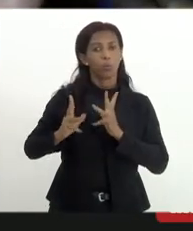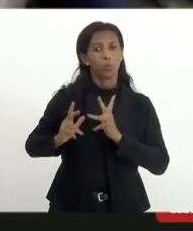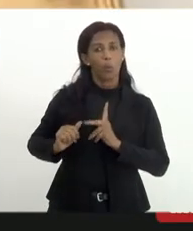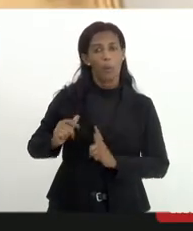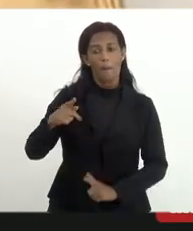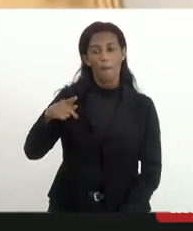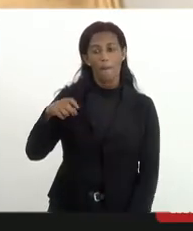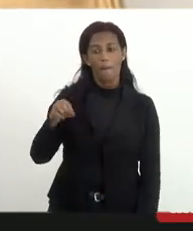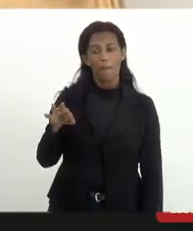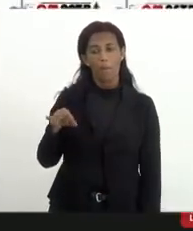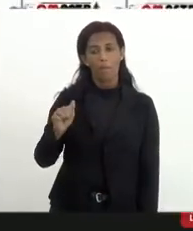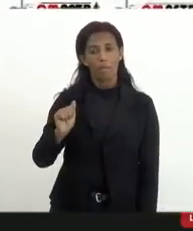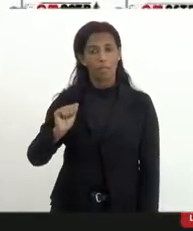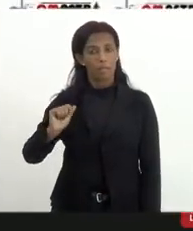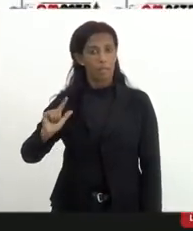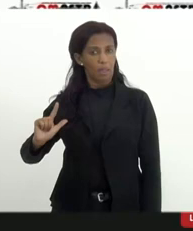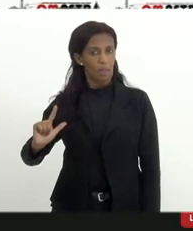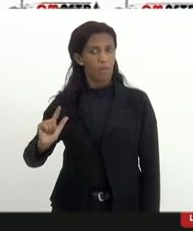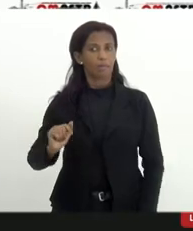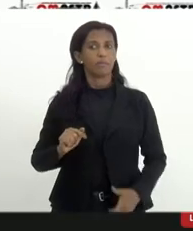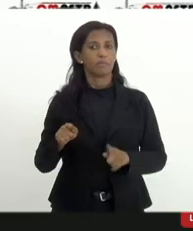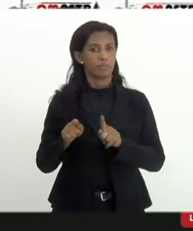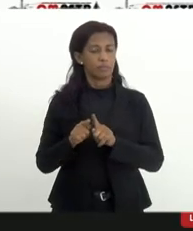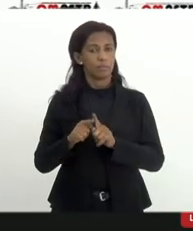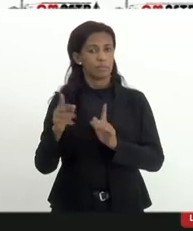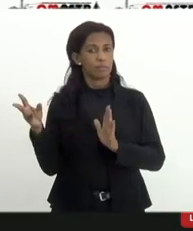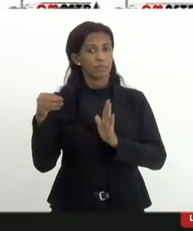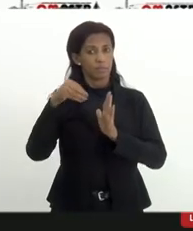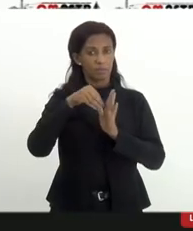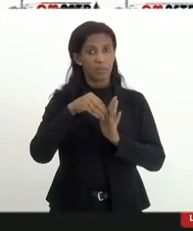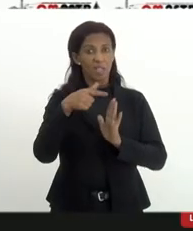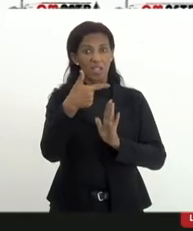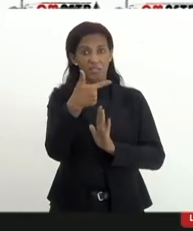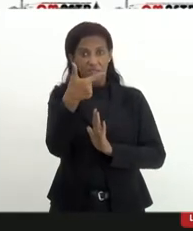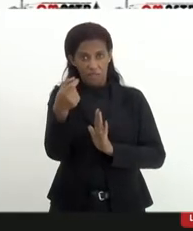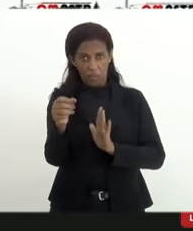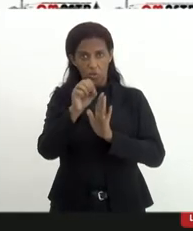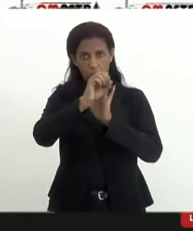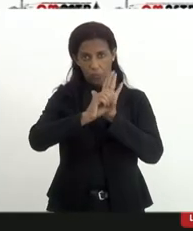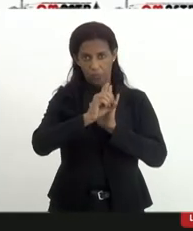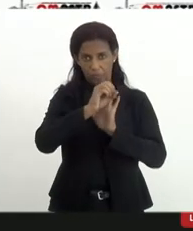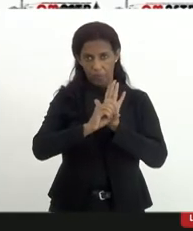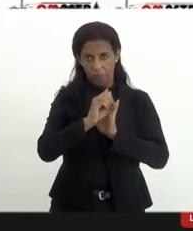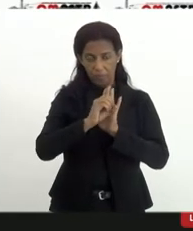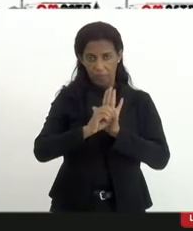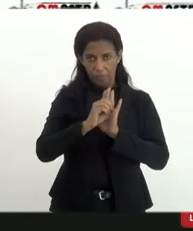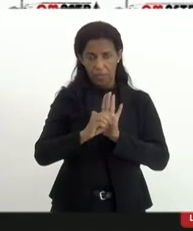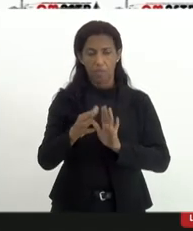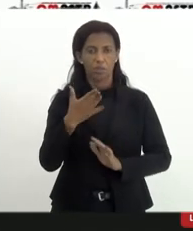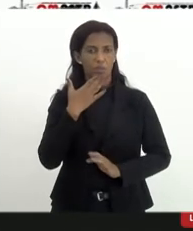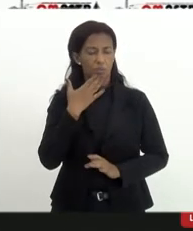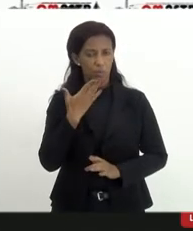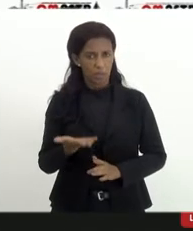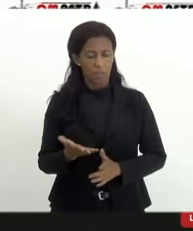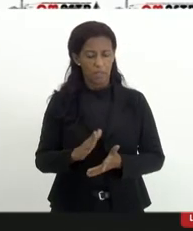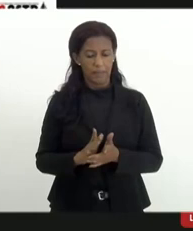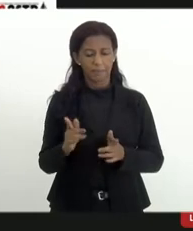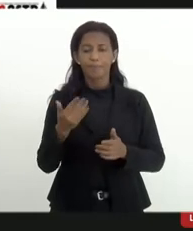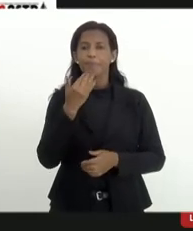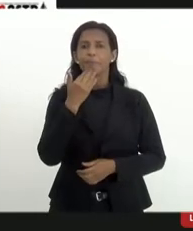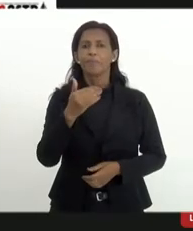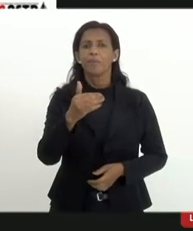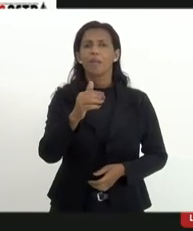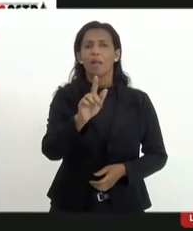uso ao comércio. Dentro desses 20 ofícios, eu queria solicitar a Gabriela